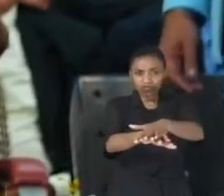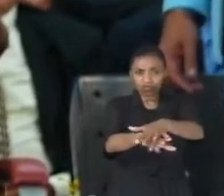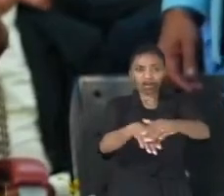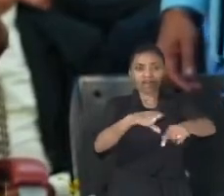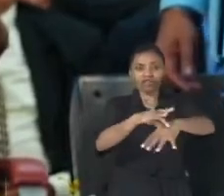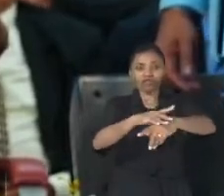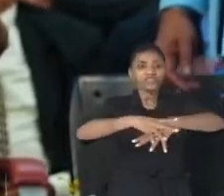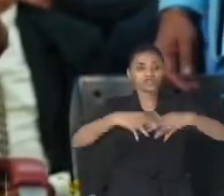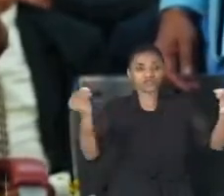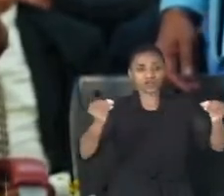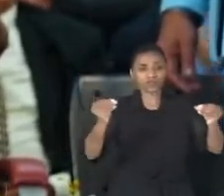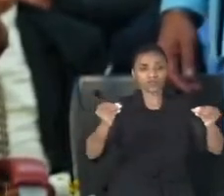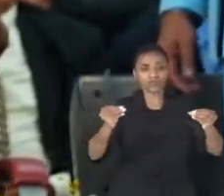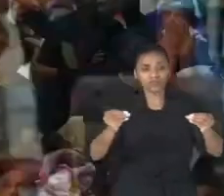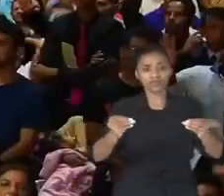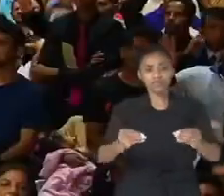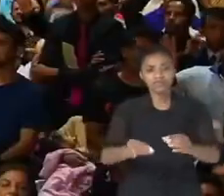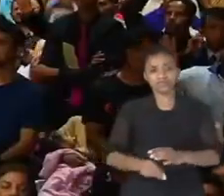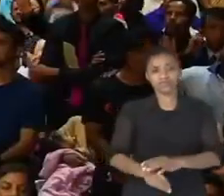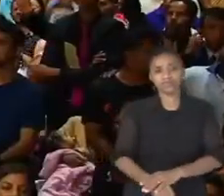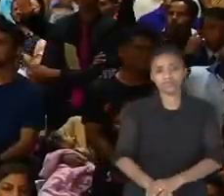embora.